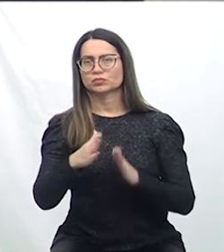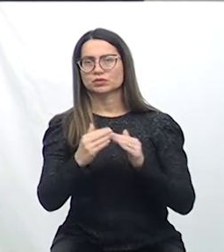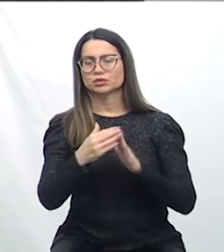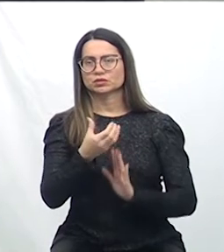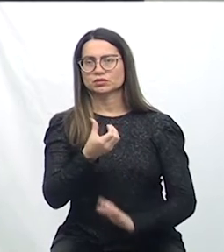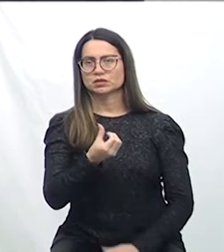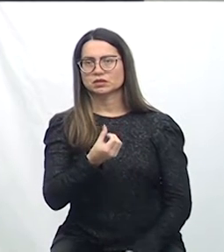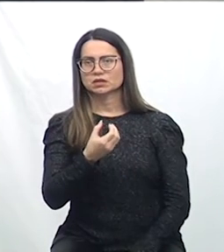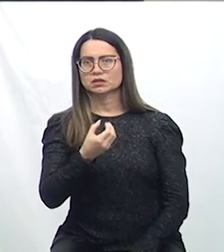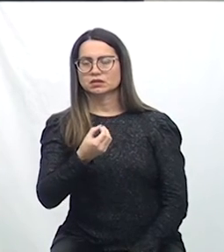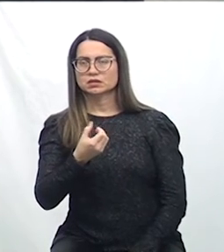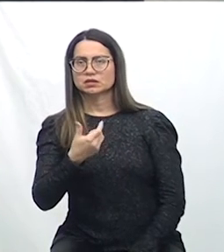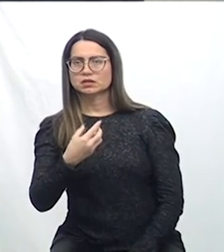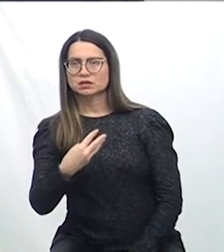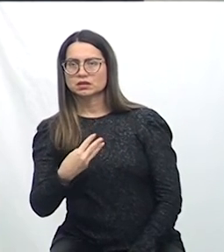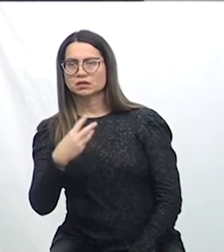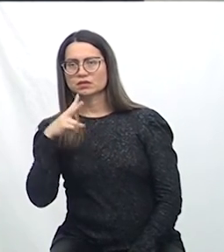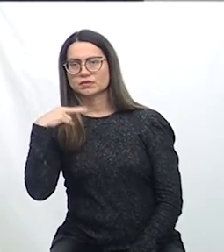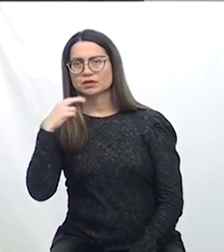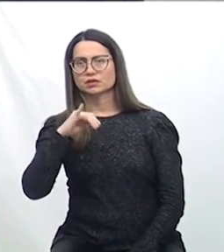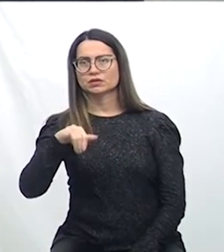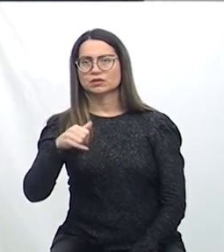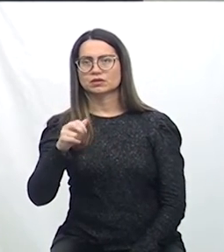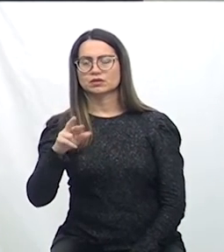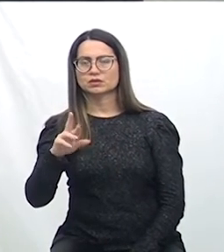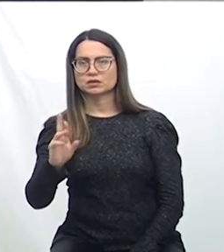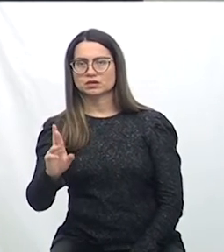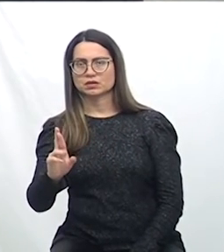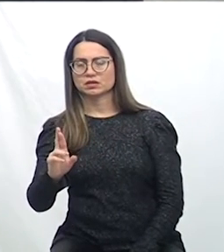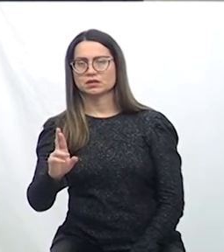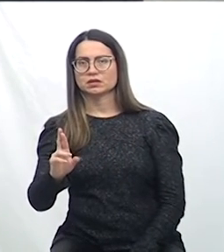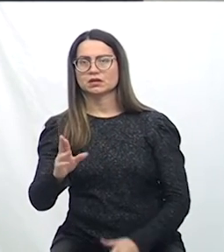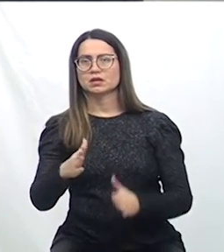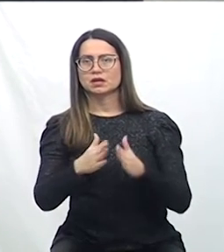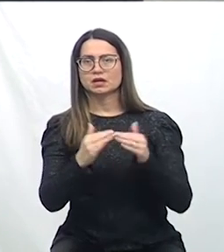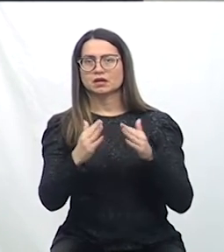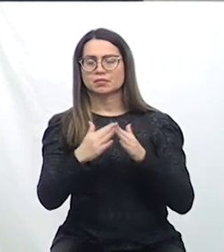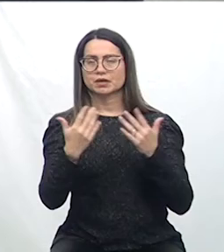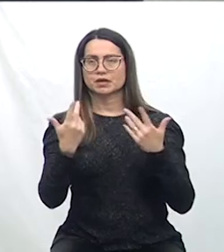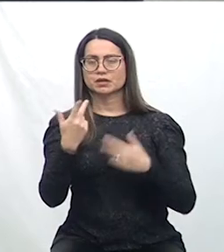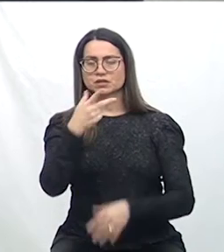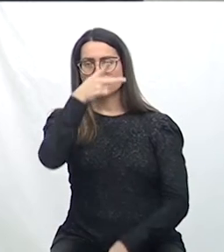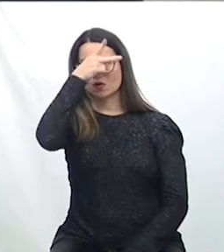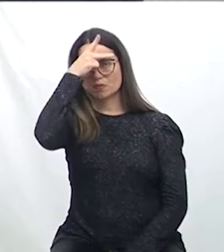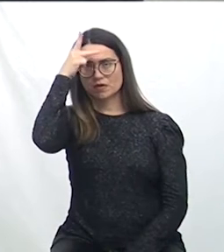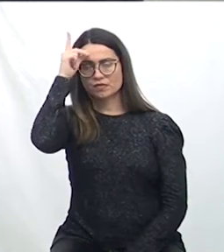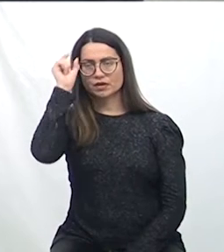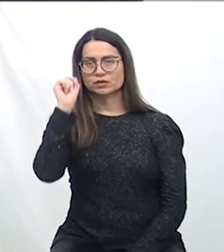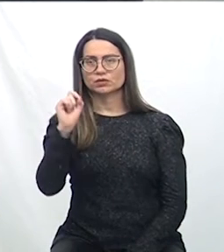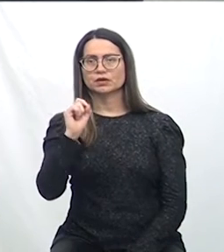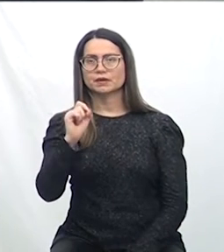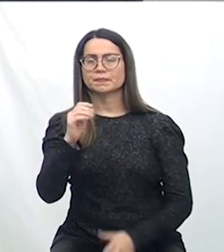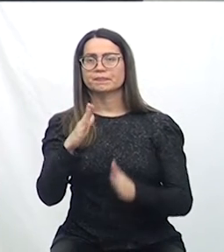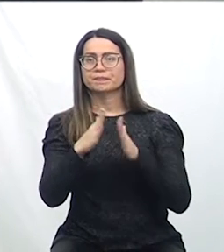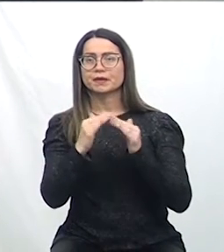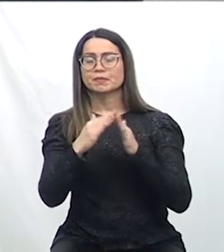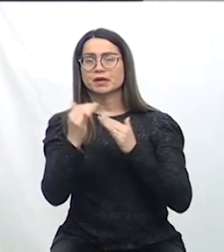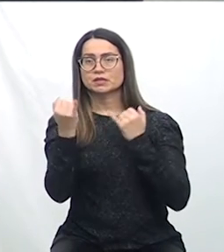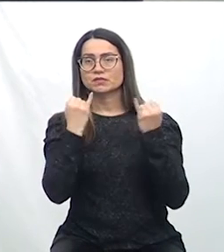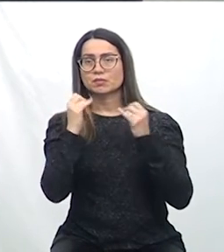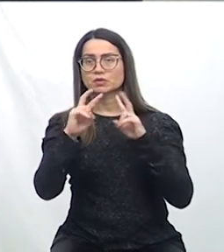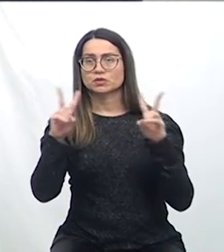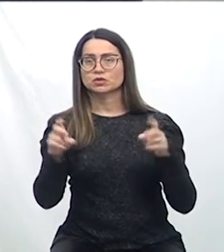603-2022, autor vereador Jair Augusto Alexandre, envio de expediente ao chefe do Poder Executivo Municipal, solicitando as seguintes